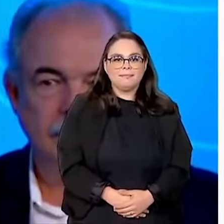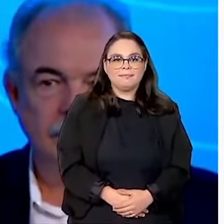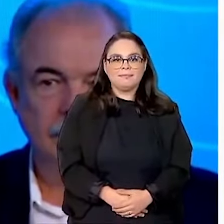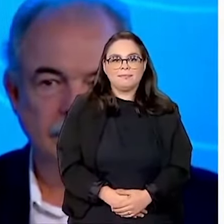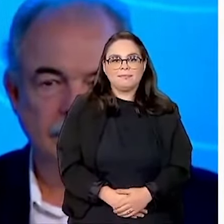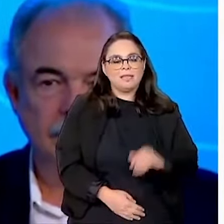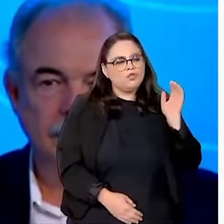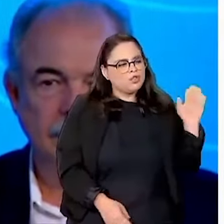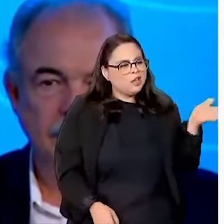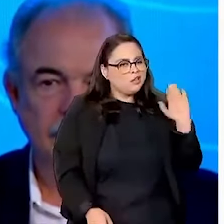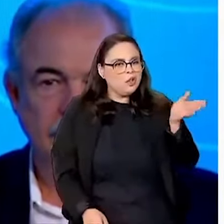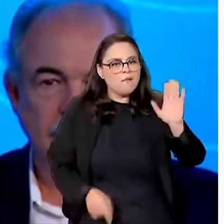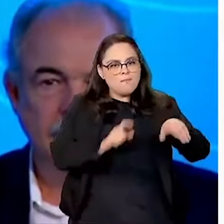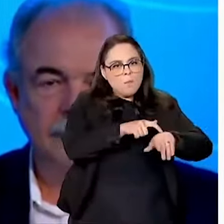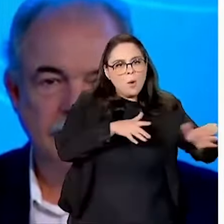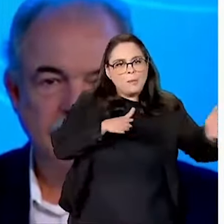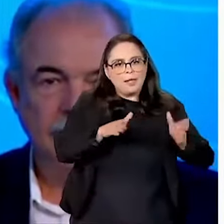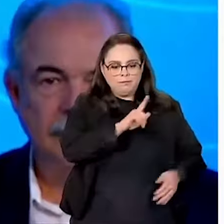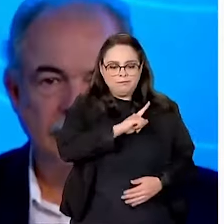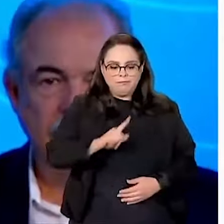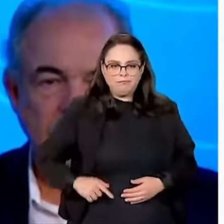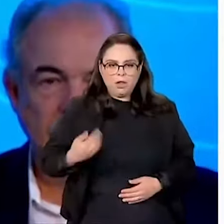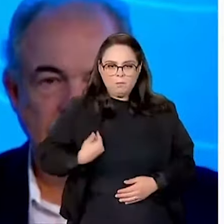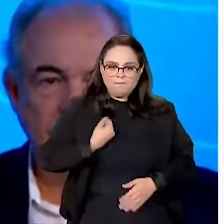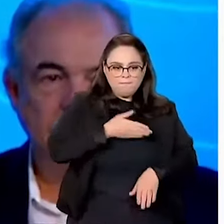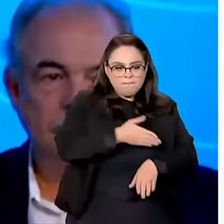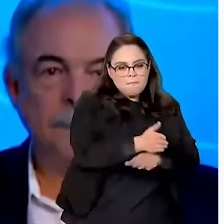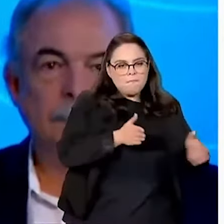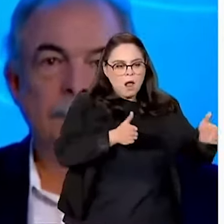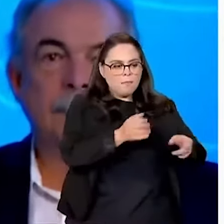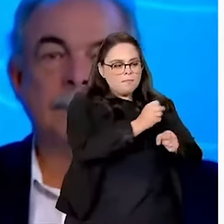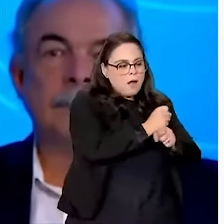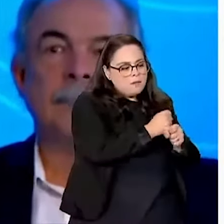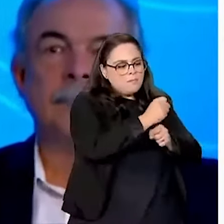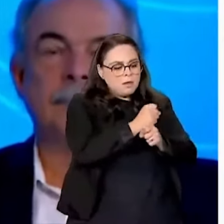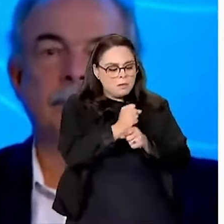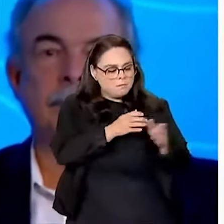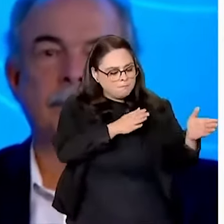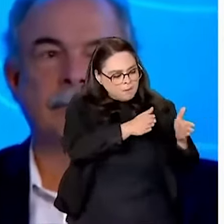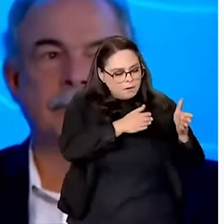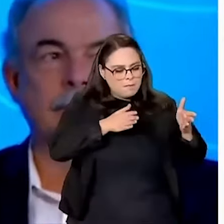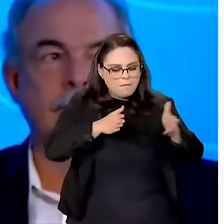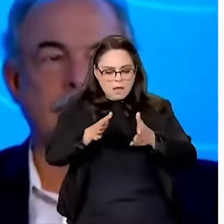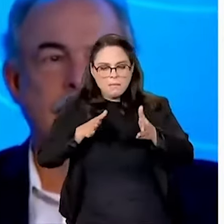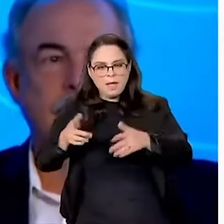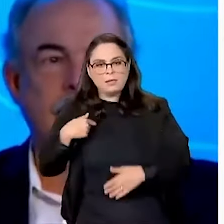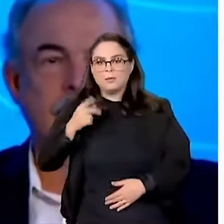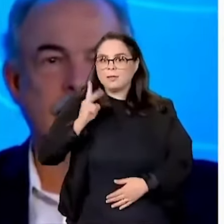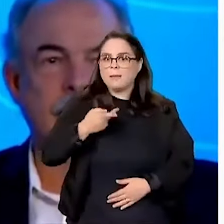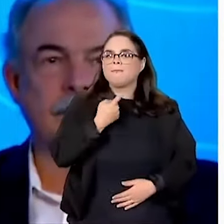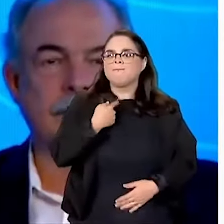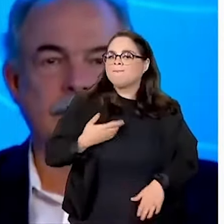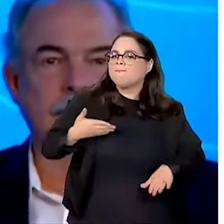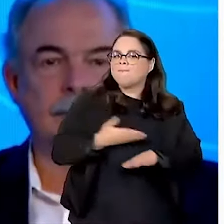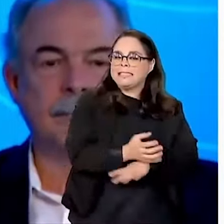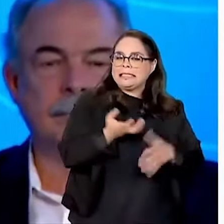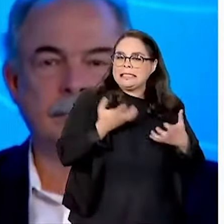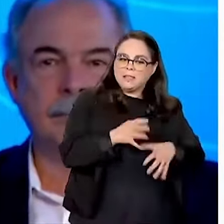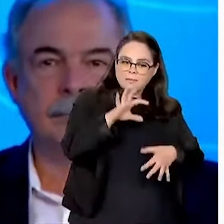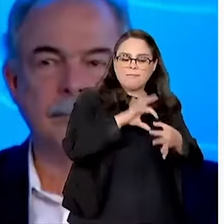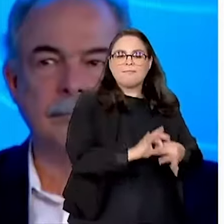nos outros mandatos que eu tive na presidência, eu fazia questão